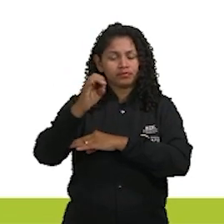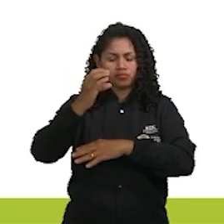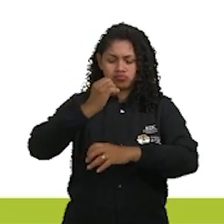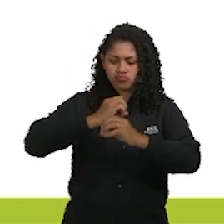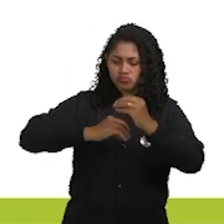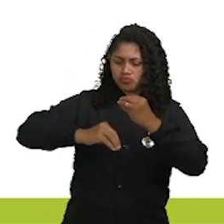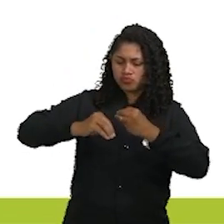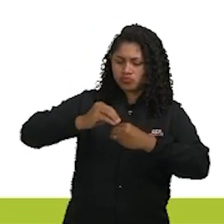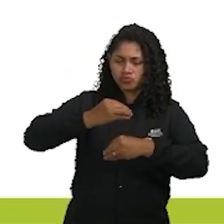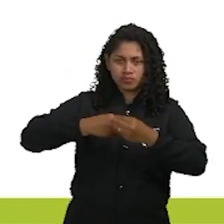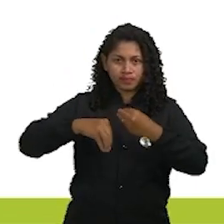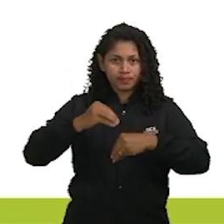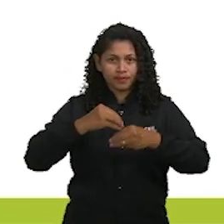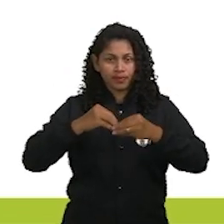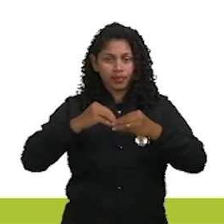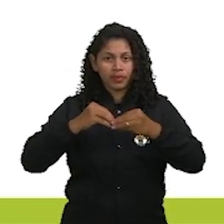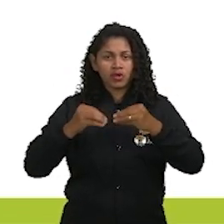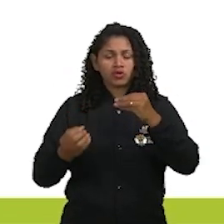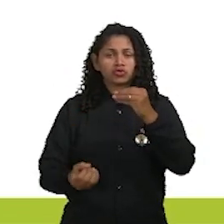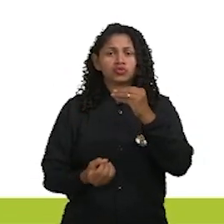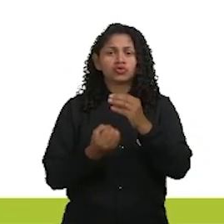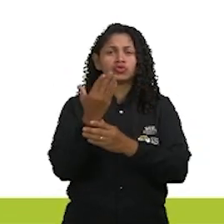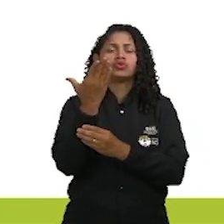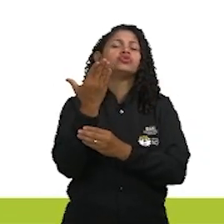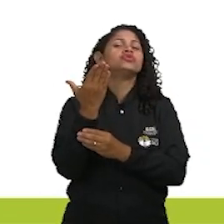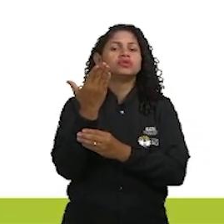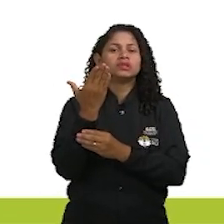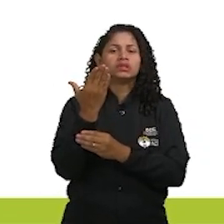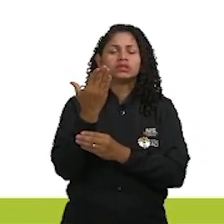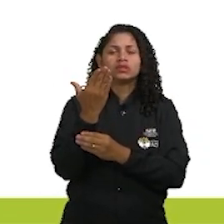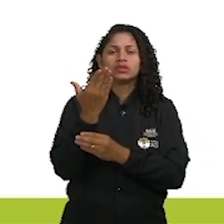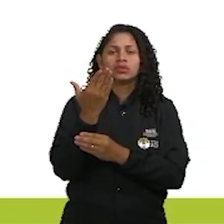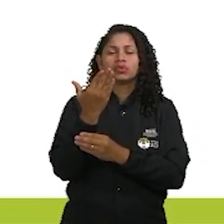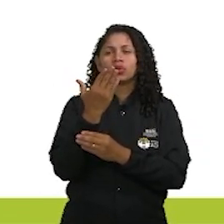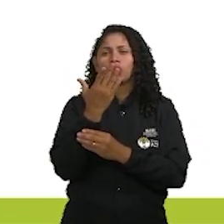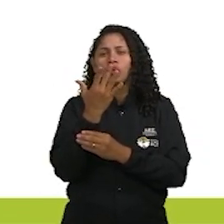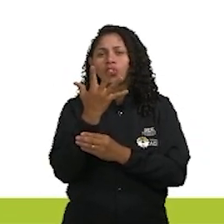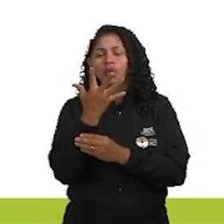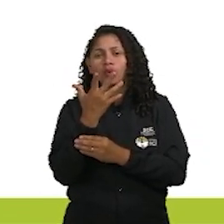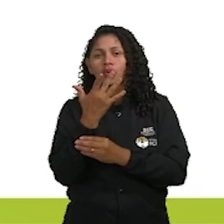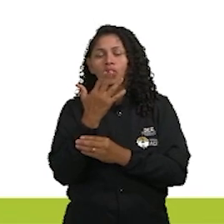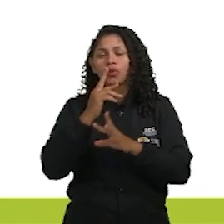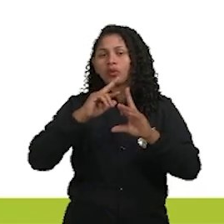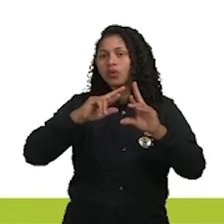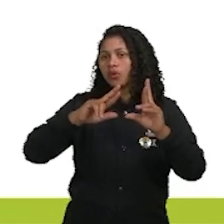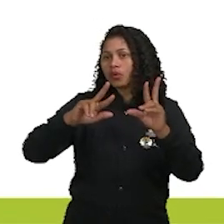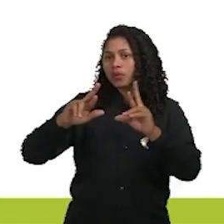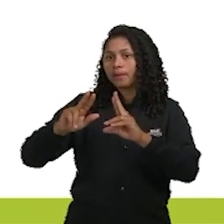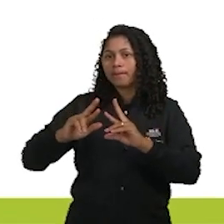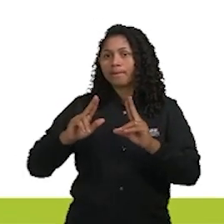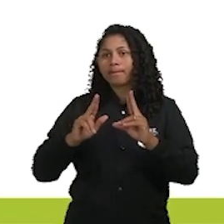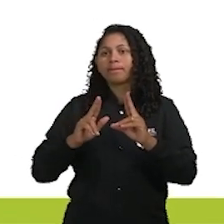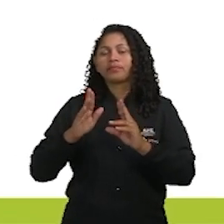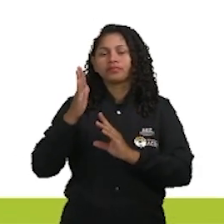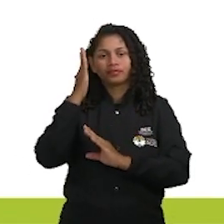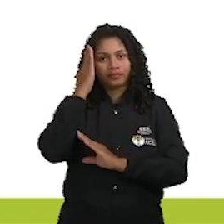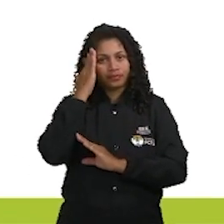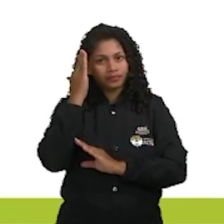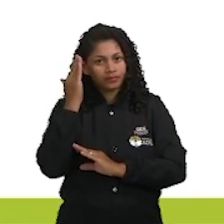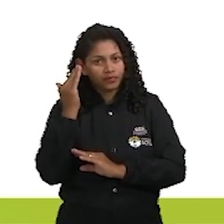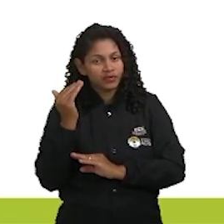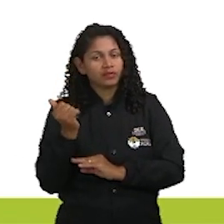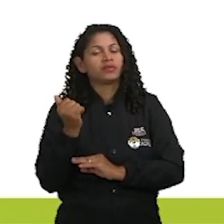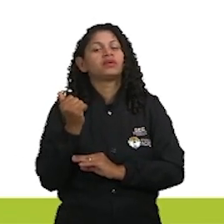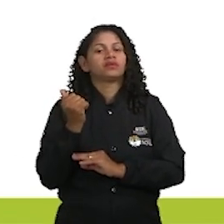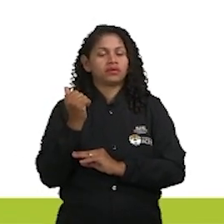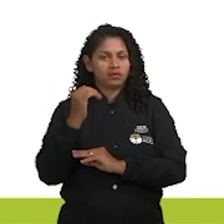ali no corante mais espesso, de acordo com a questão. Então, nós sabemos que o corante